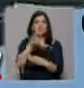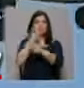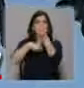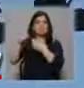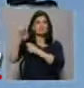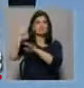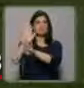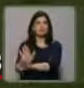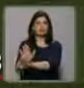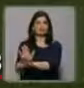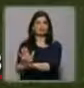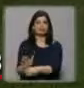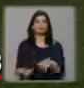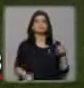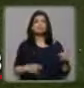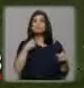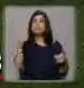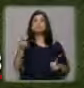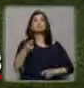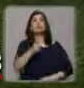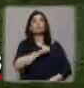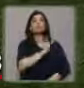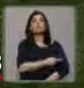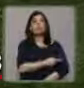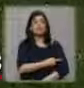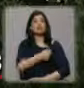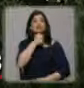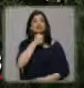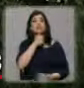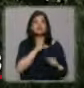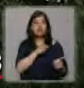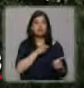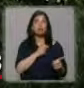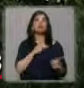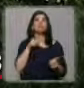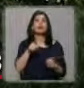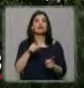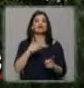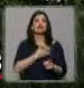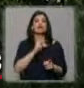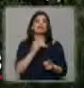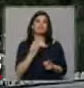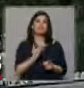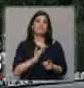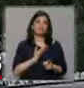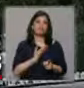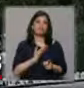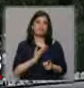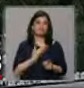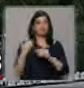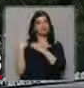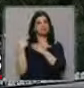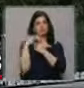Concorrência, vão dizer que o poder de decisão do consórcio Gateway está nas mãos de David Neilman. A associação diz que é